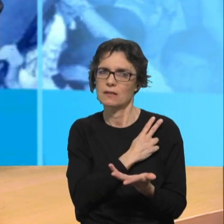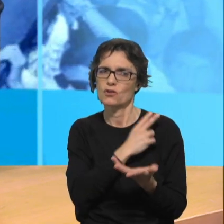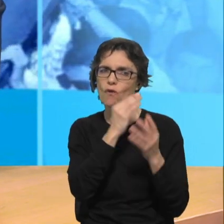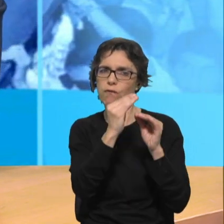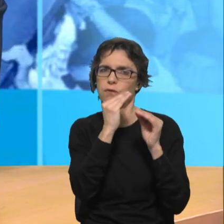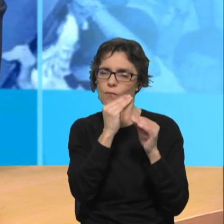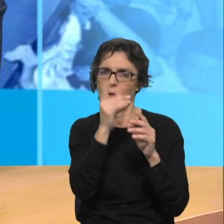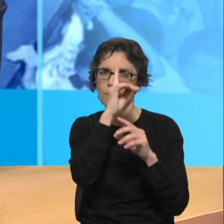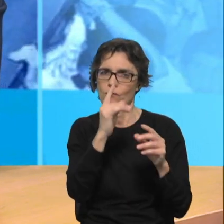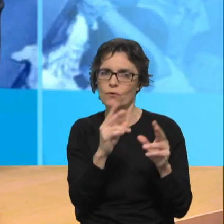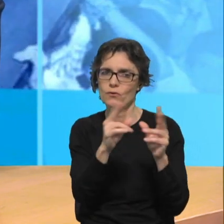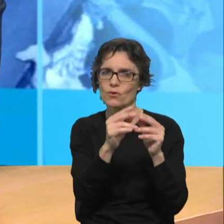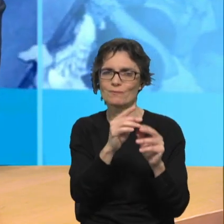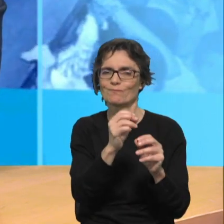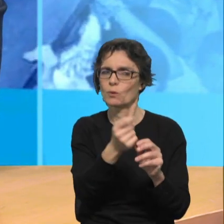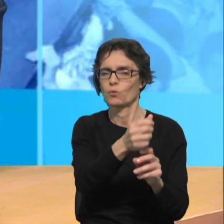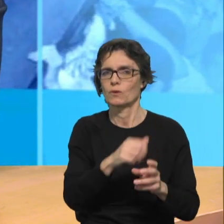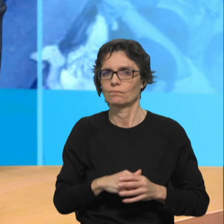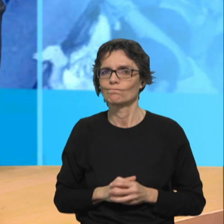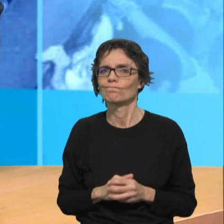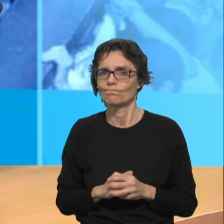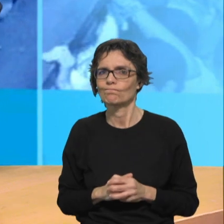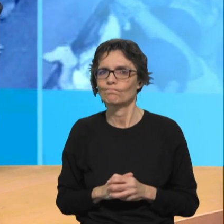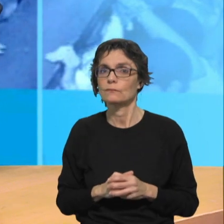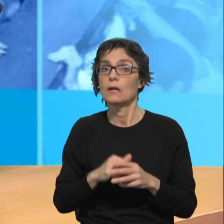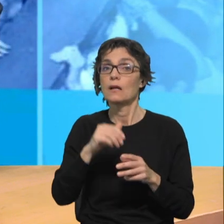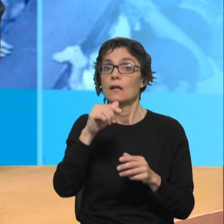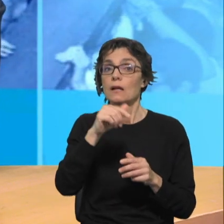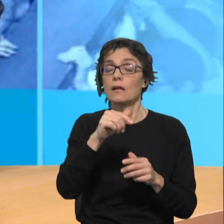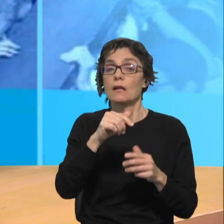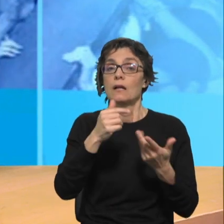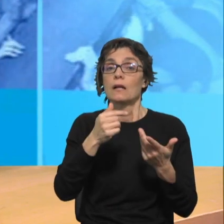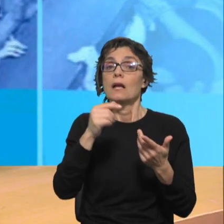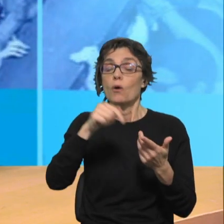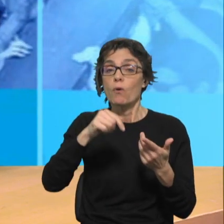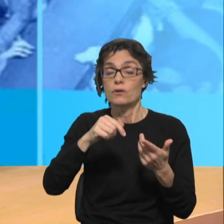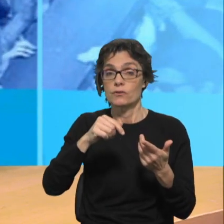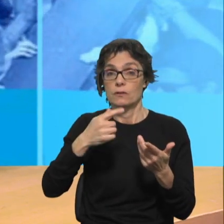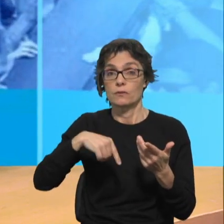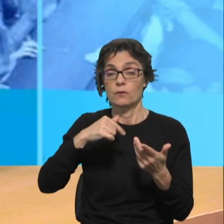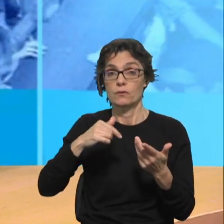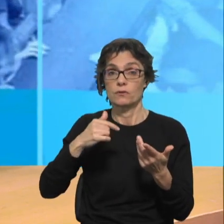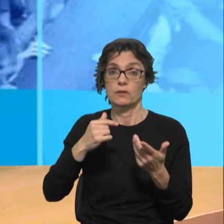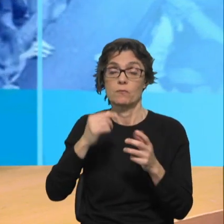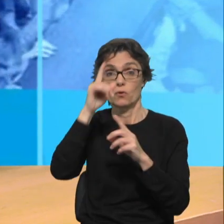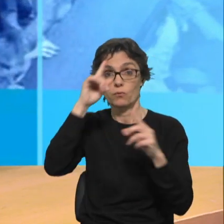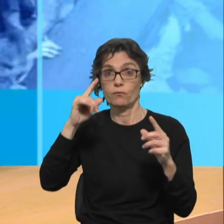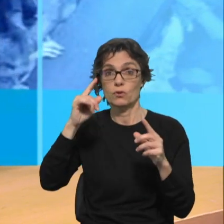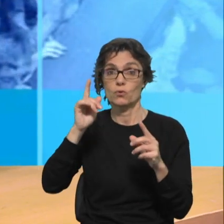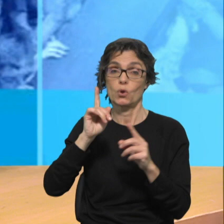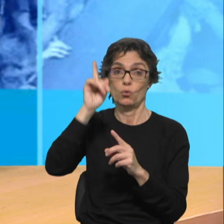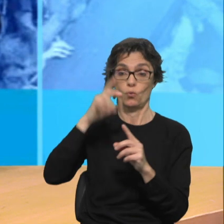então, nós neste momento, a área urbana vive muito de professores que descem do norte do país, do